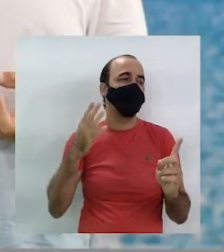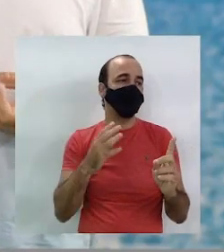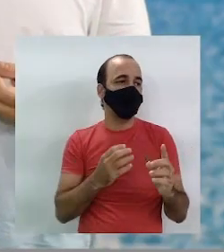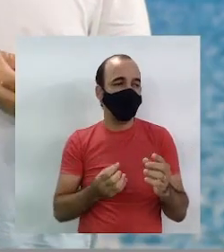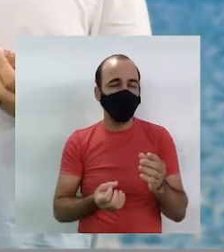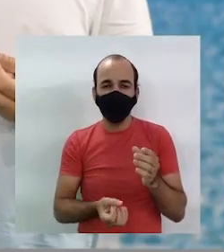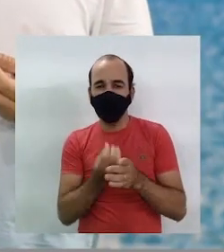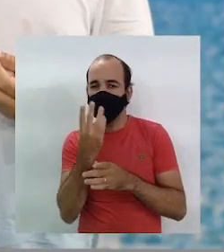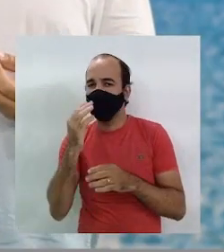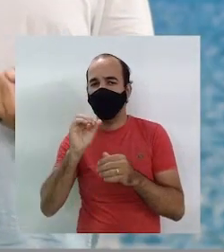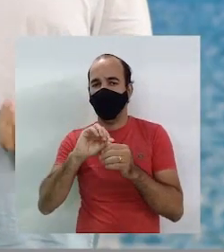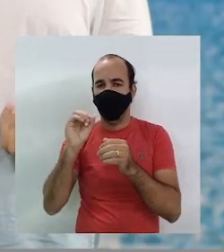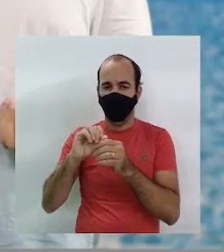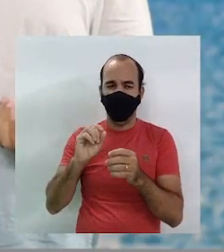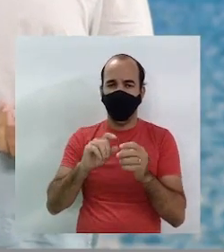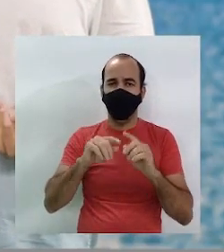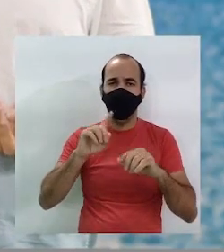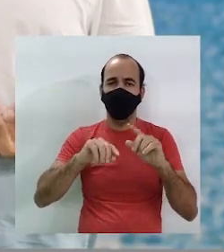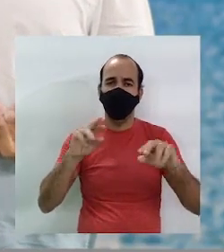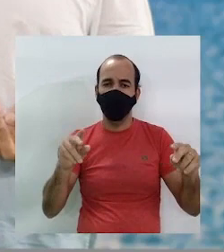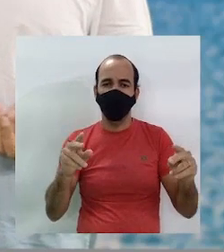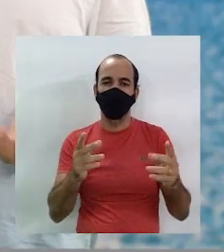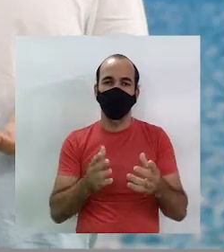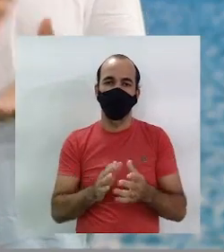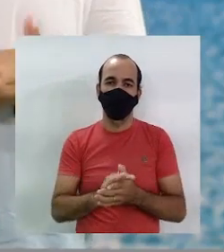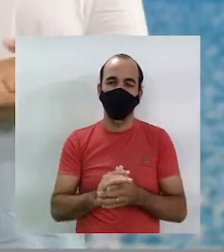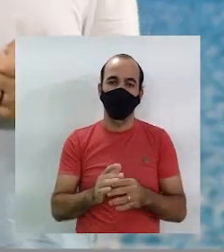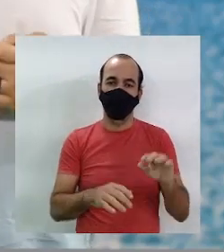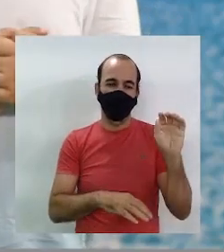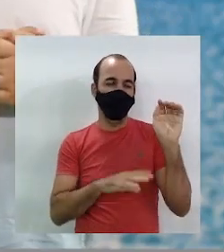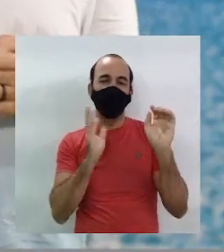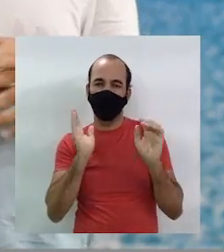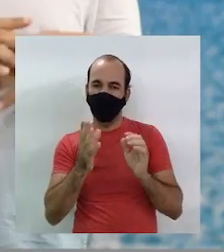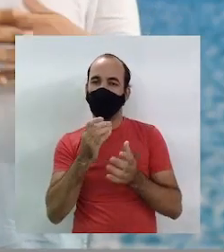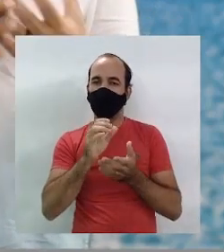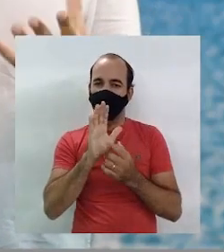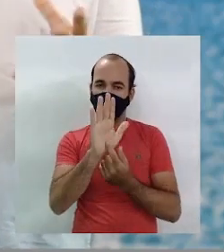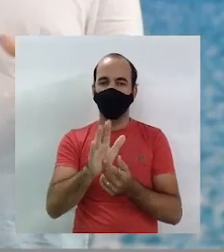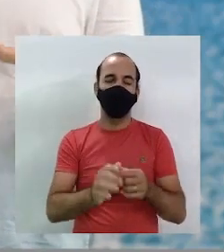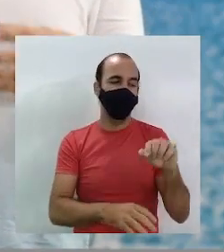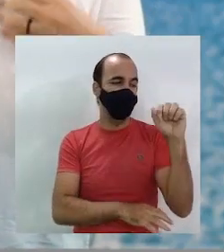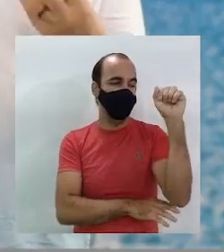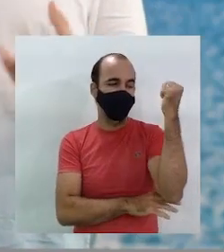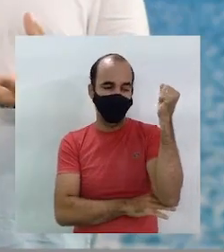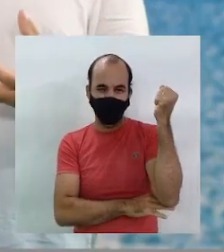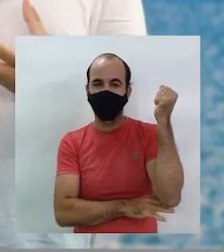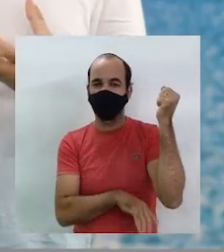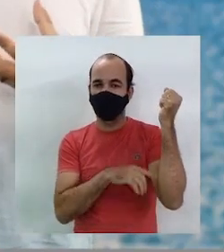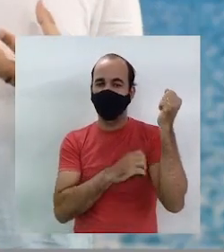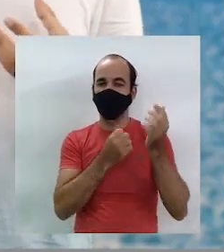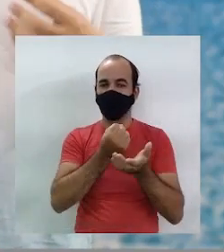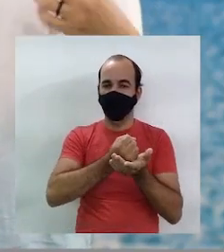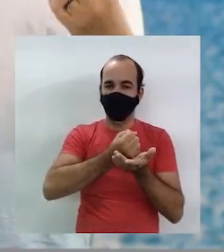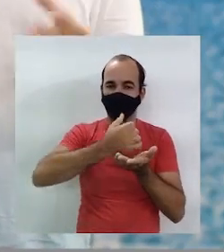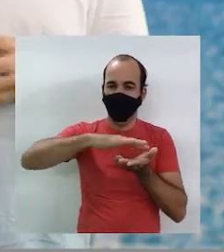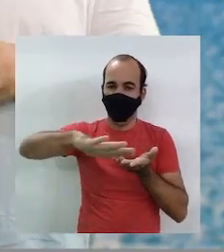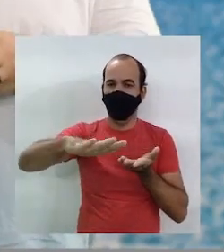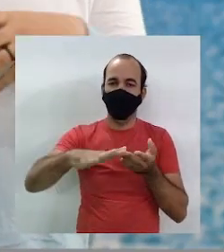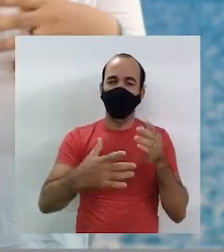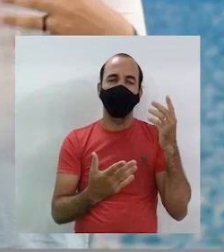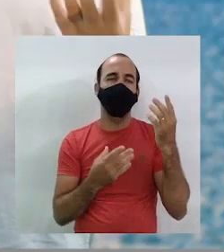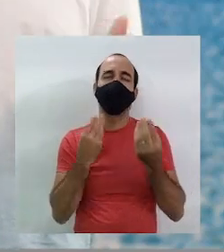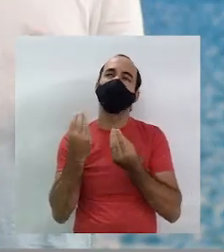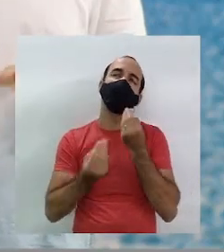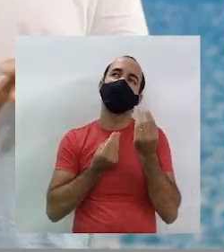no início, a Torre de Cristal, certo? E pouca gente sabe de onde vêm as inspirações